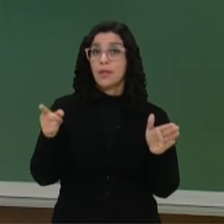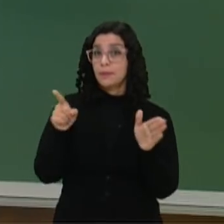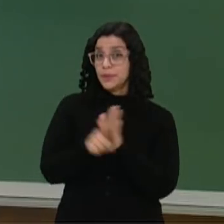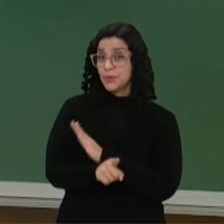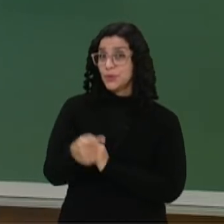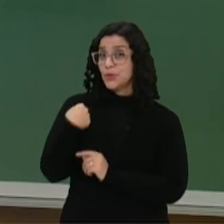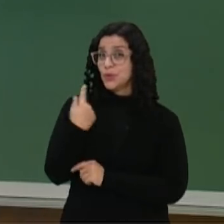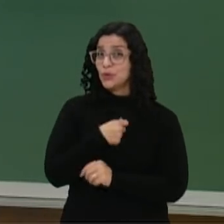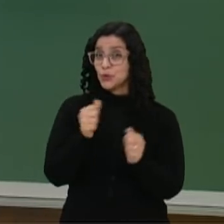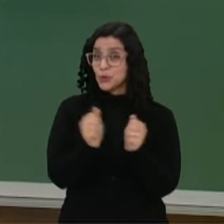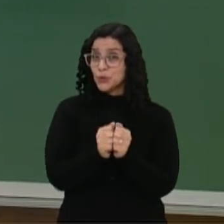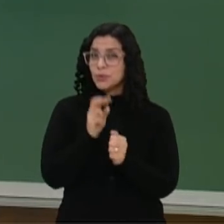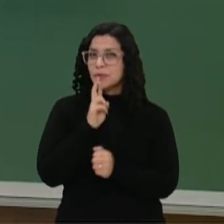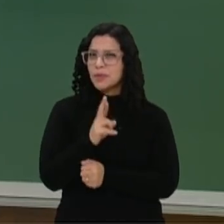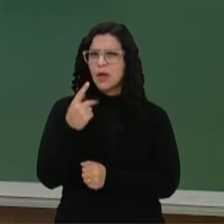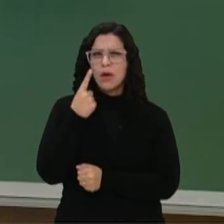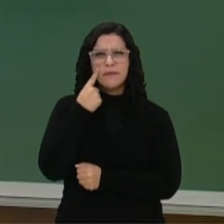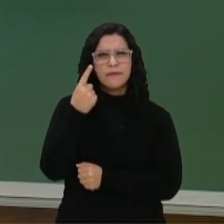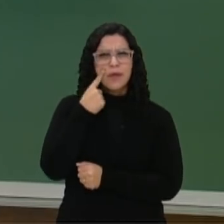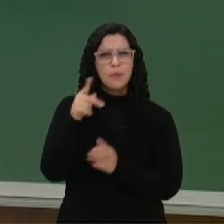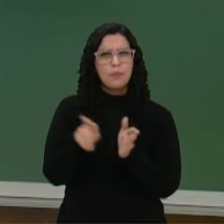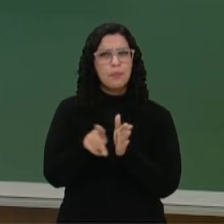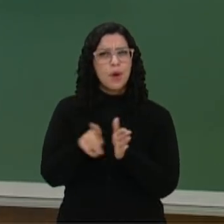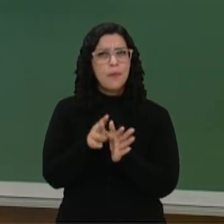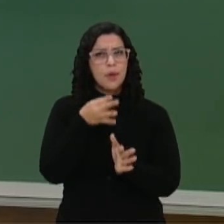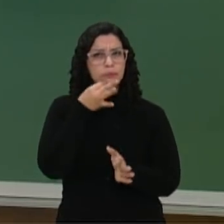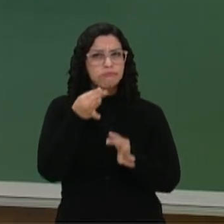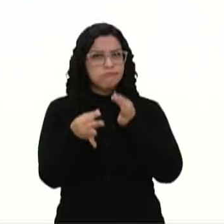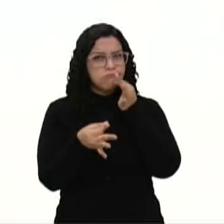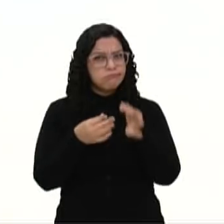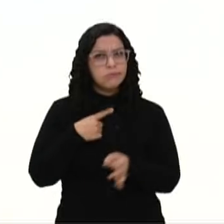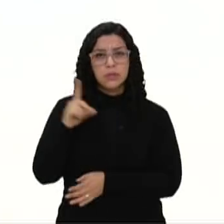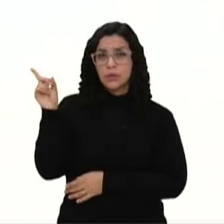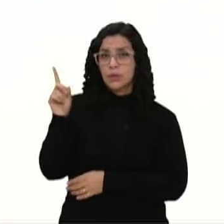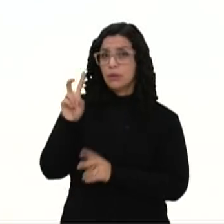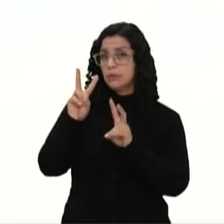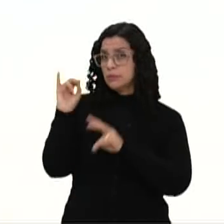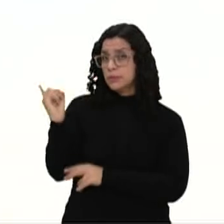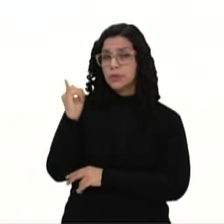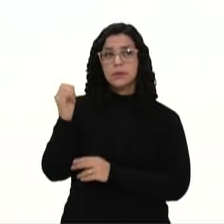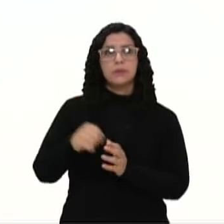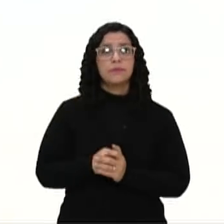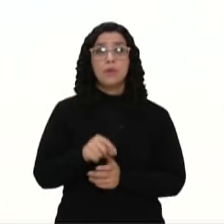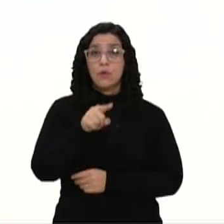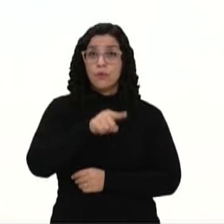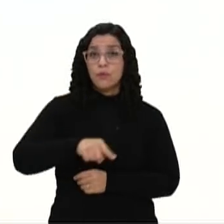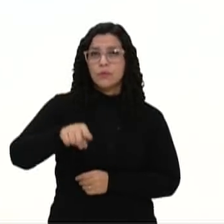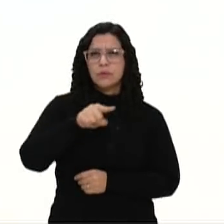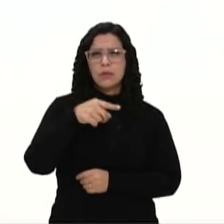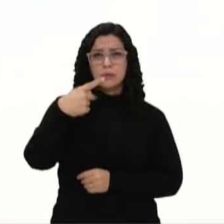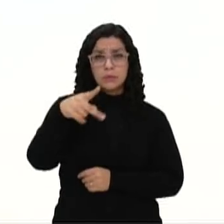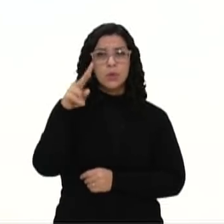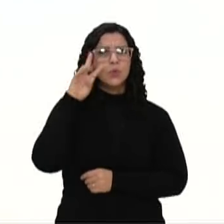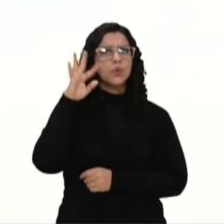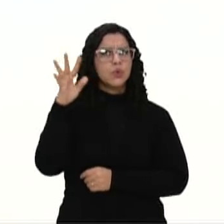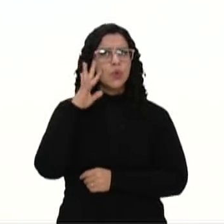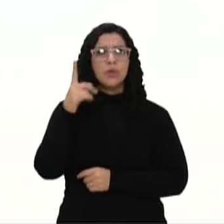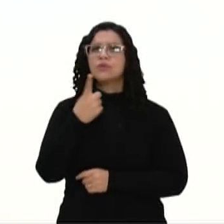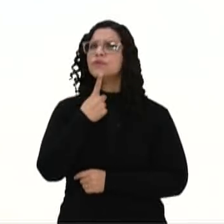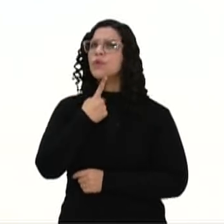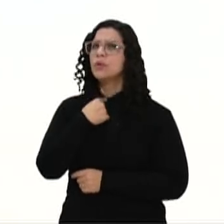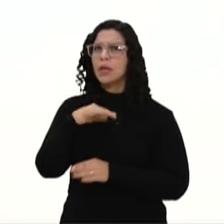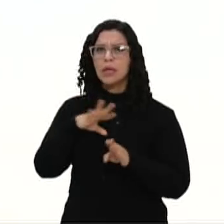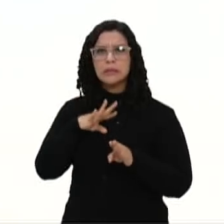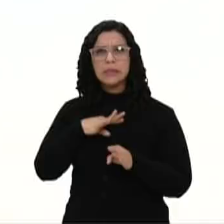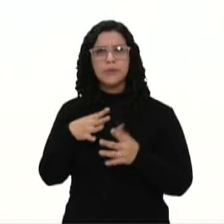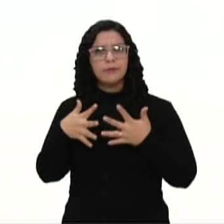quiz que respondemos juntos, questão de argumentação bastante importante, veja o trecho. Os teus sonhos e as tuas ambições, a